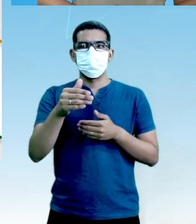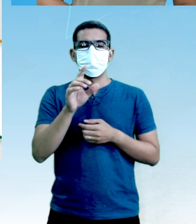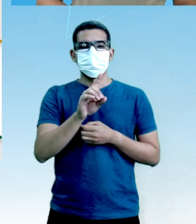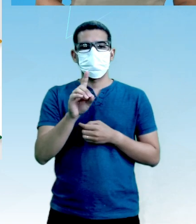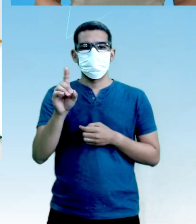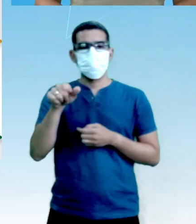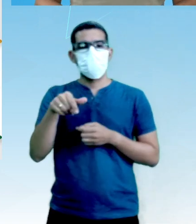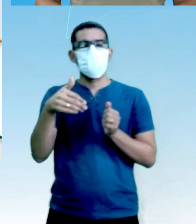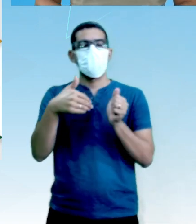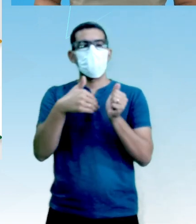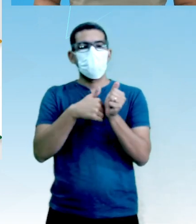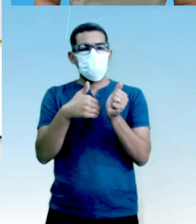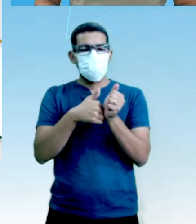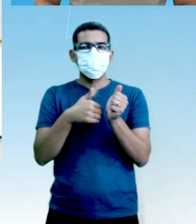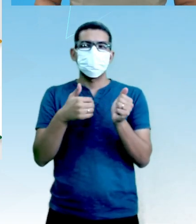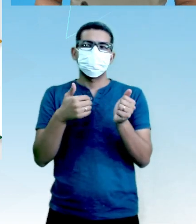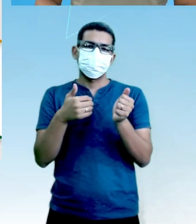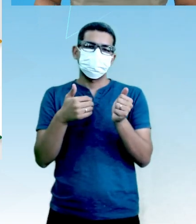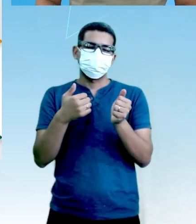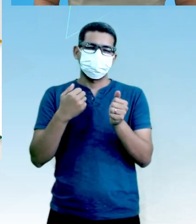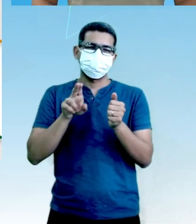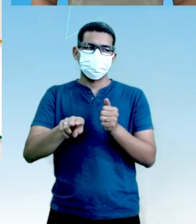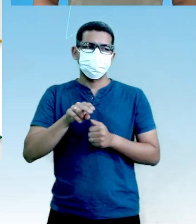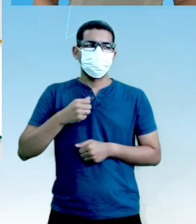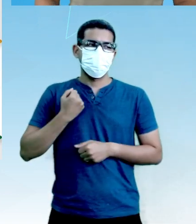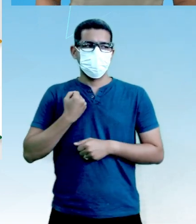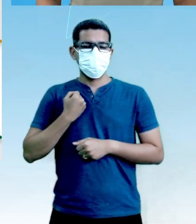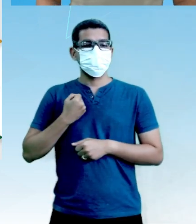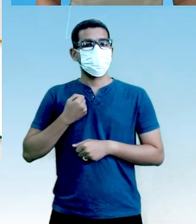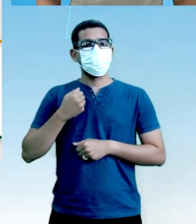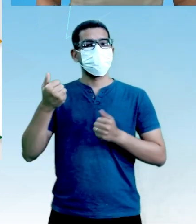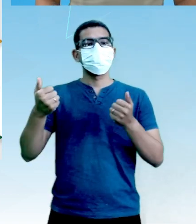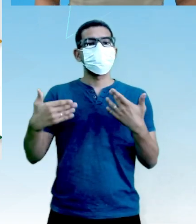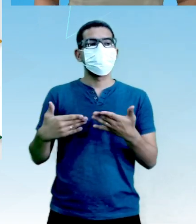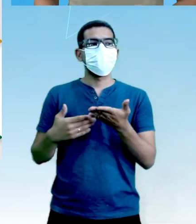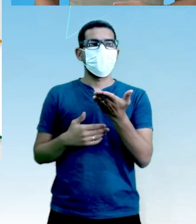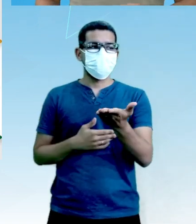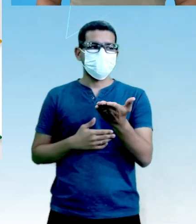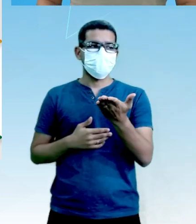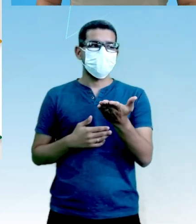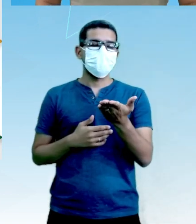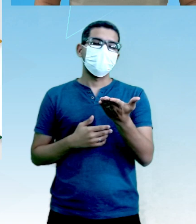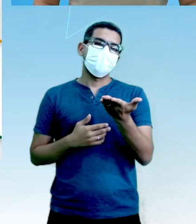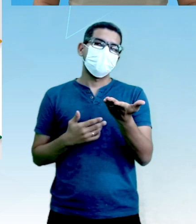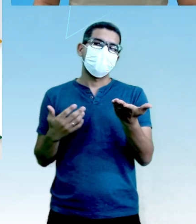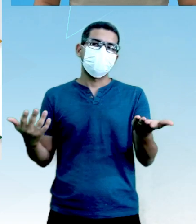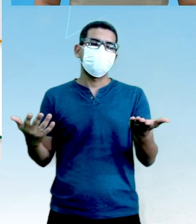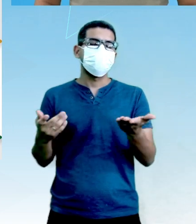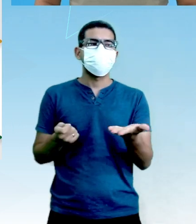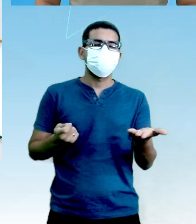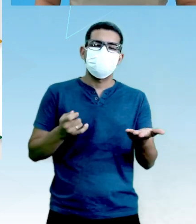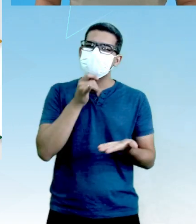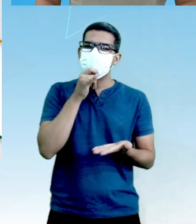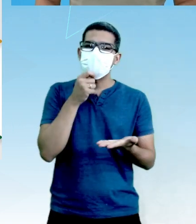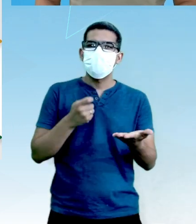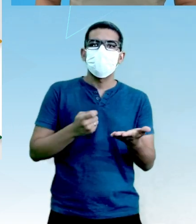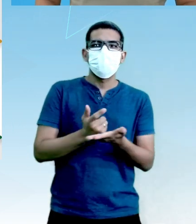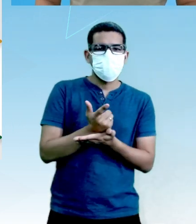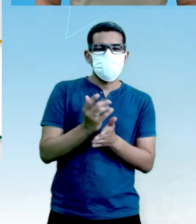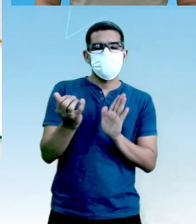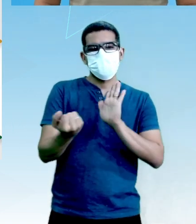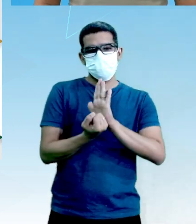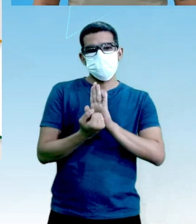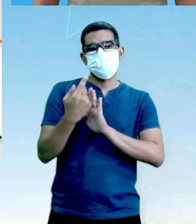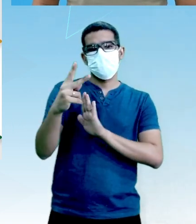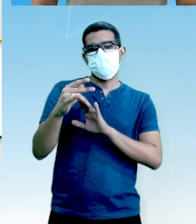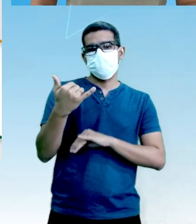o código usando números para dizer para você que você comprou e registrou o